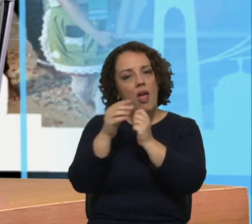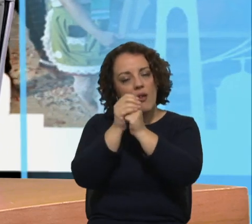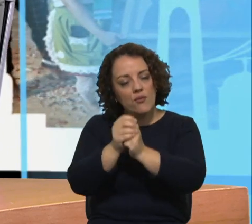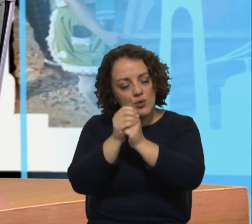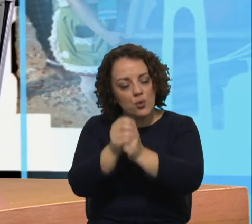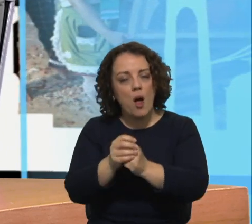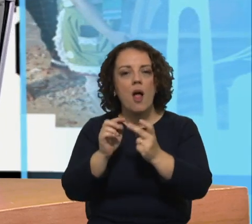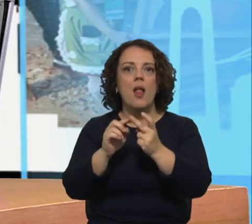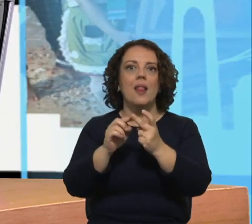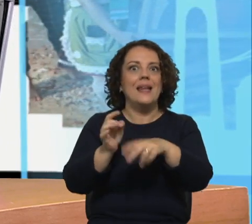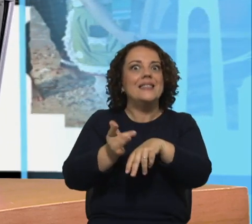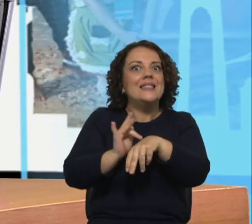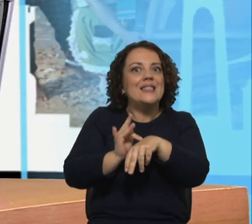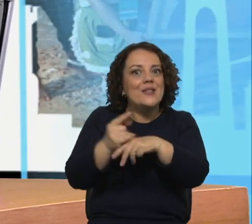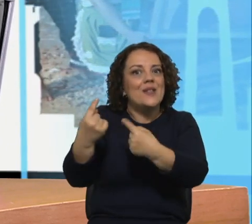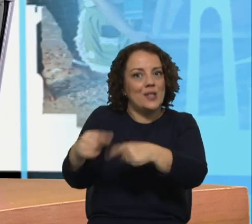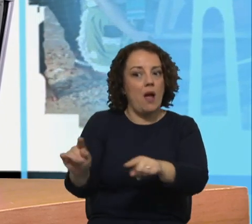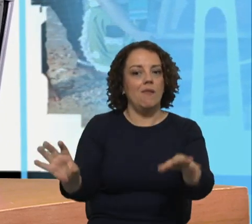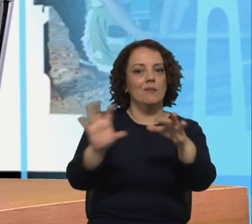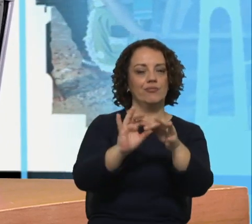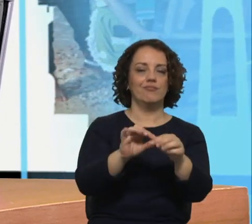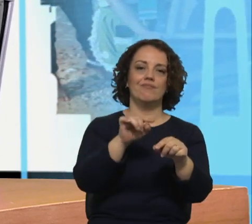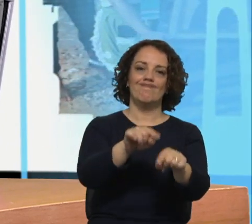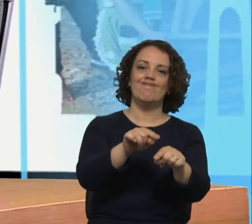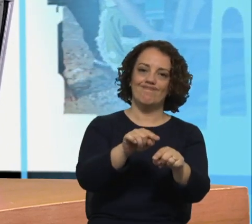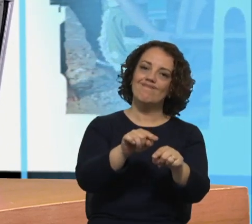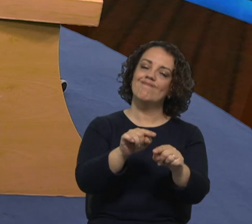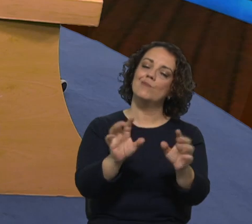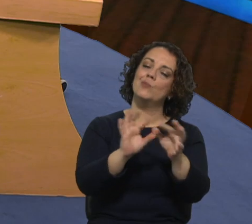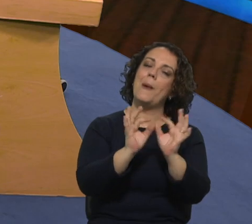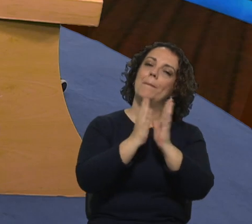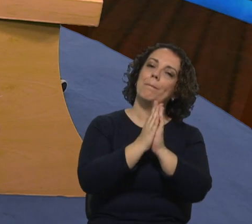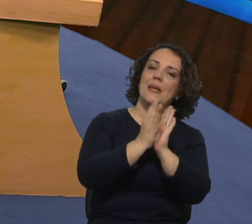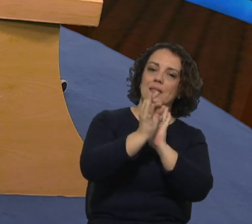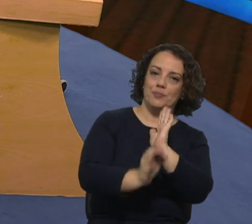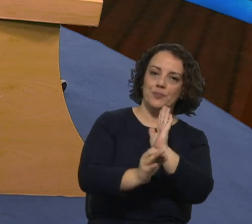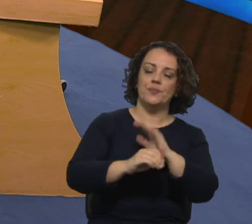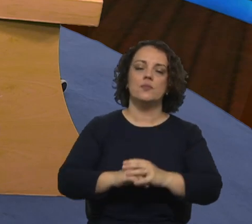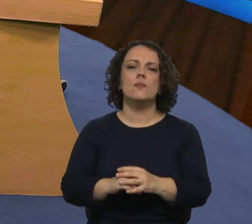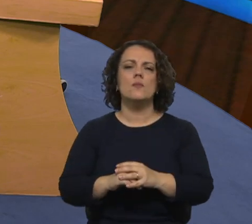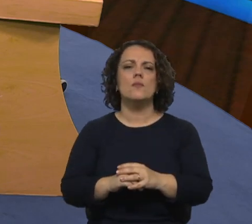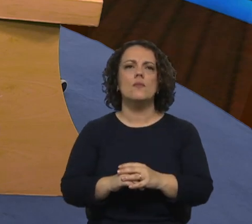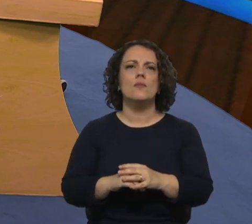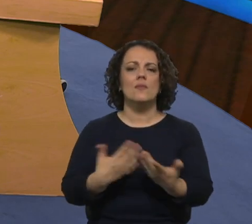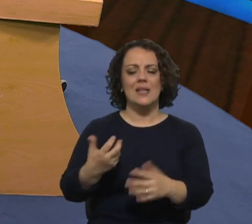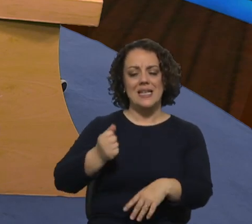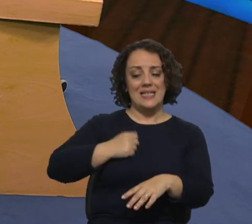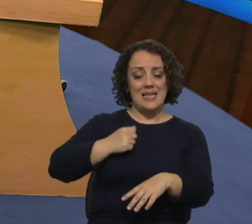sensitiva, tantas vezes, às celebrações mais da liturgia. O que nos diz o silêncio de Sábado